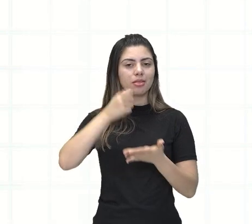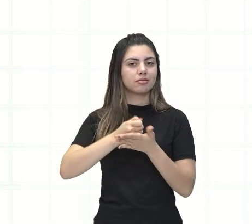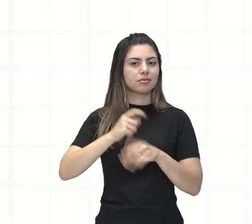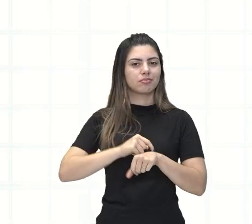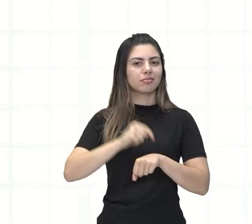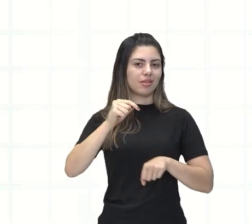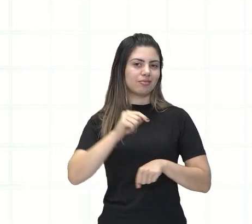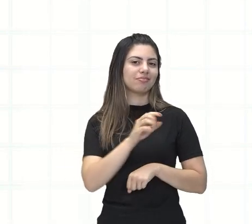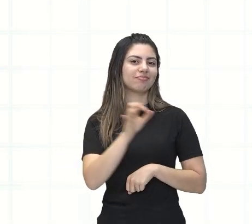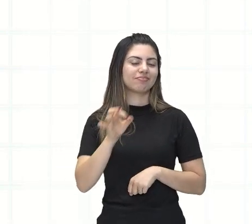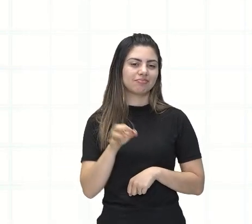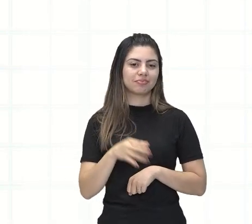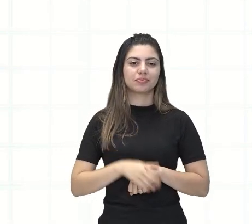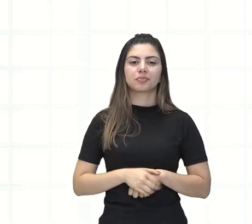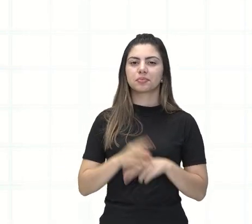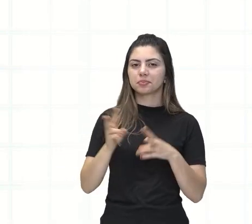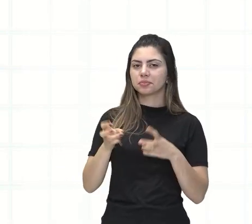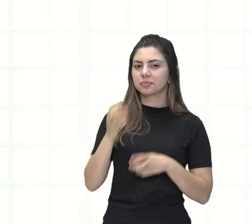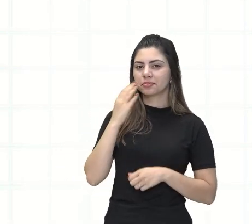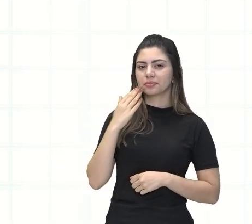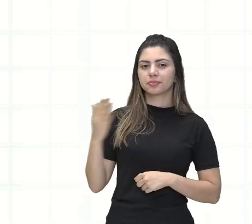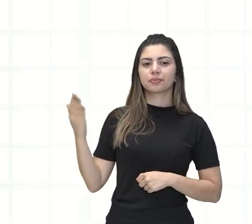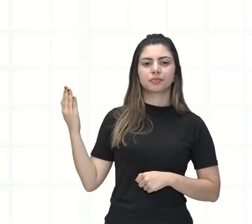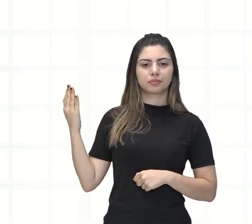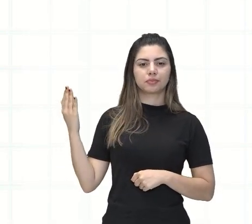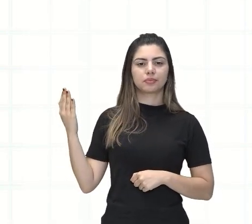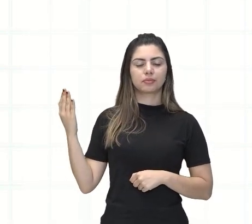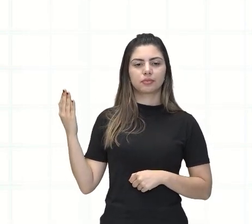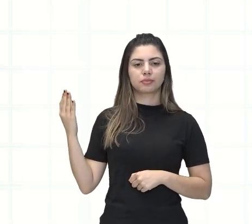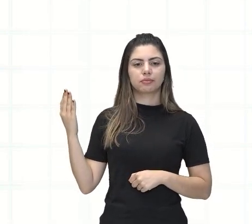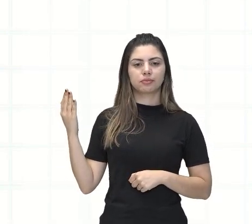né? Ela disse, I will help you with your